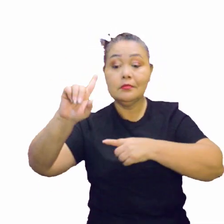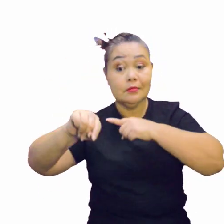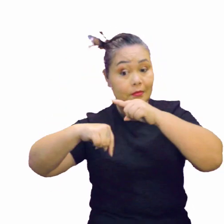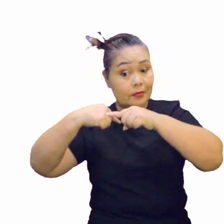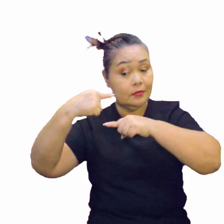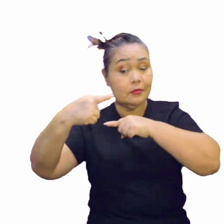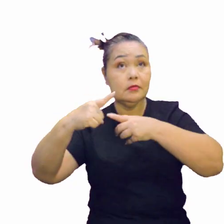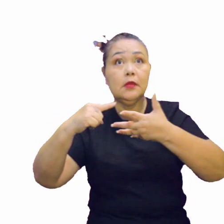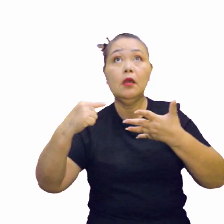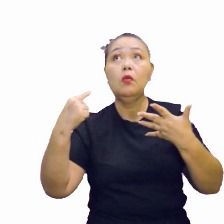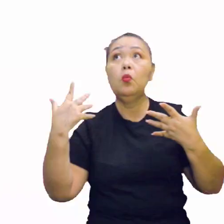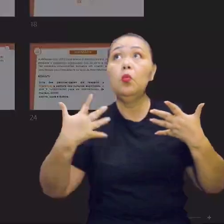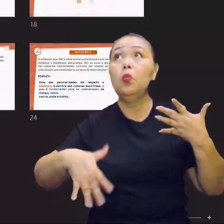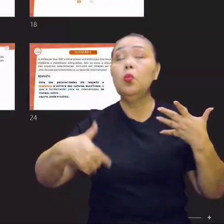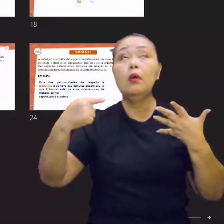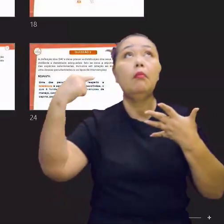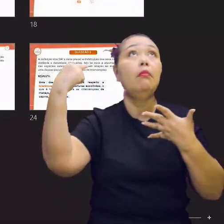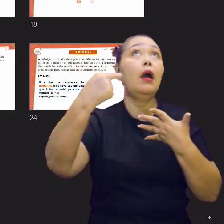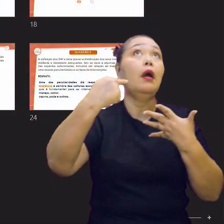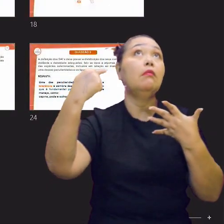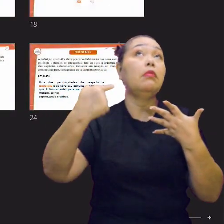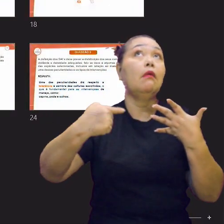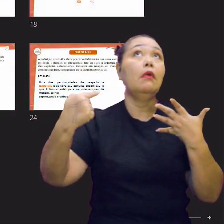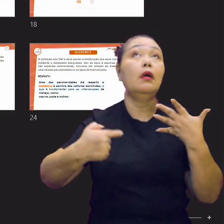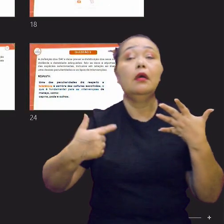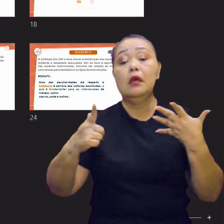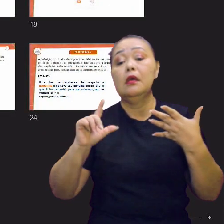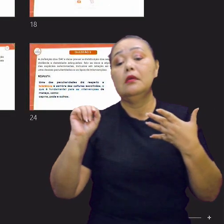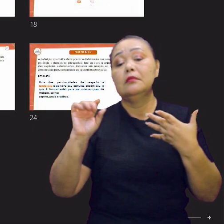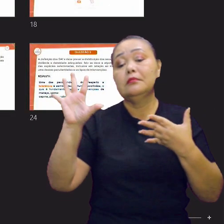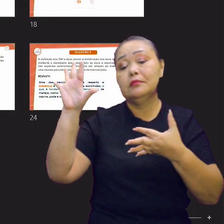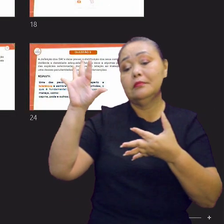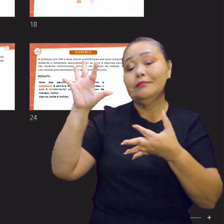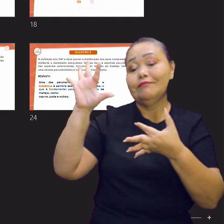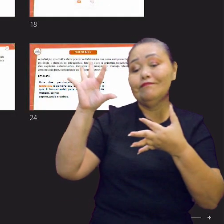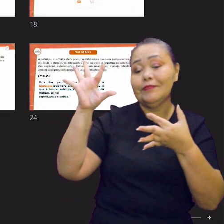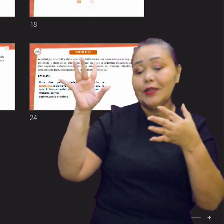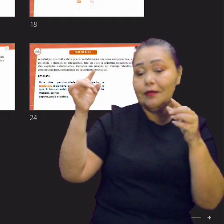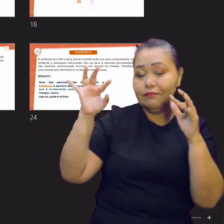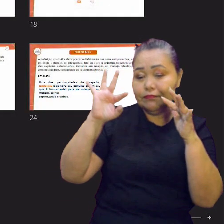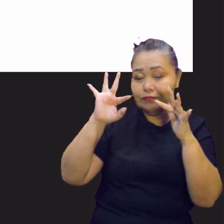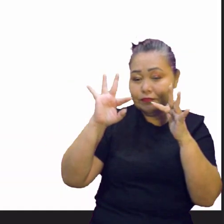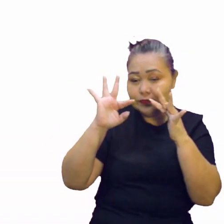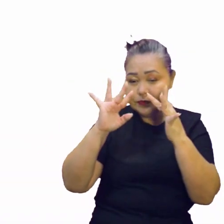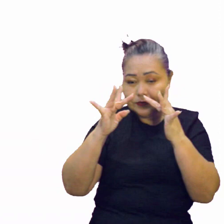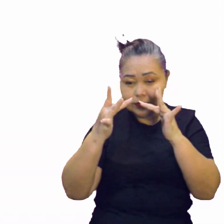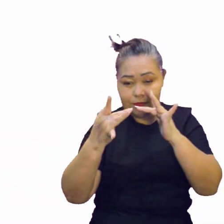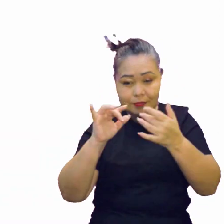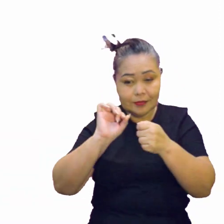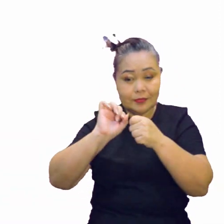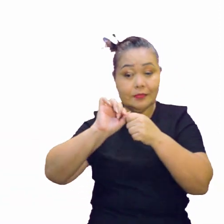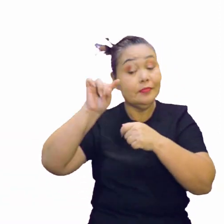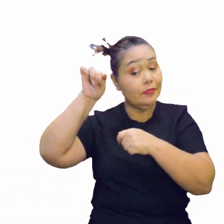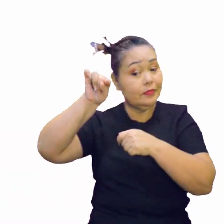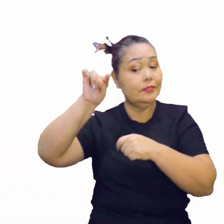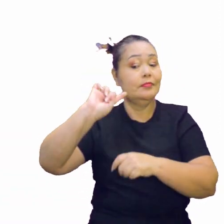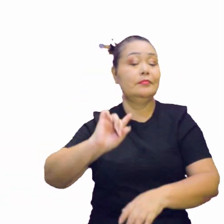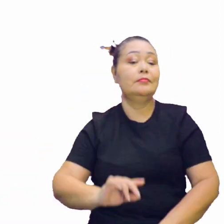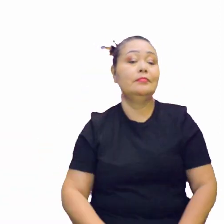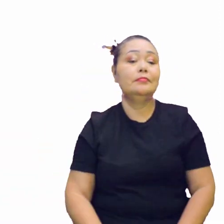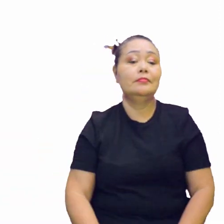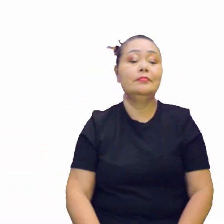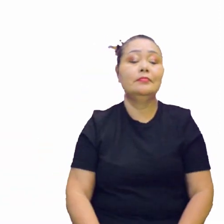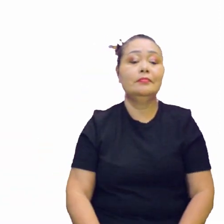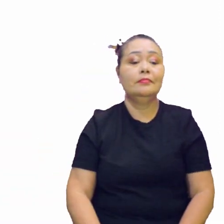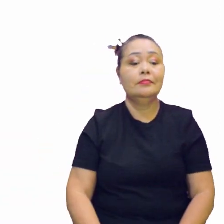demandas e fatores só na integralidade disso. Onde é que eu estava? Aqui. Vamos voltar para cá. Isso